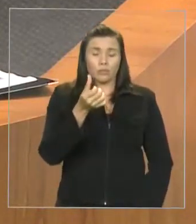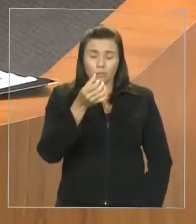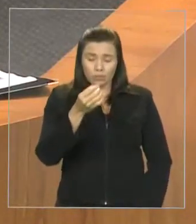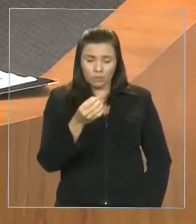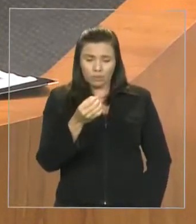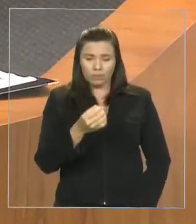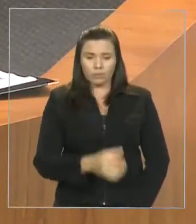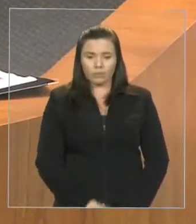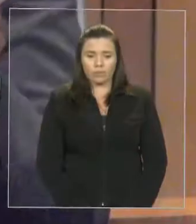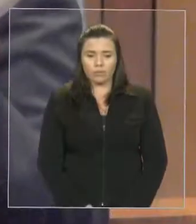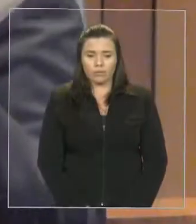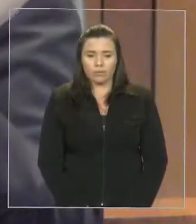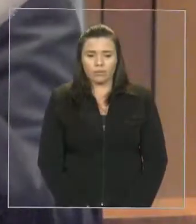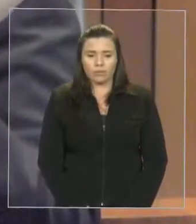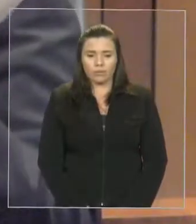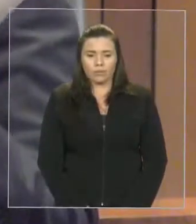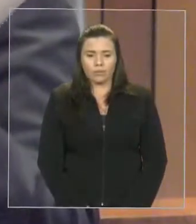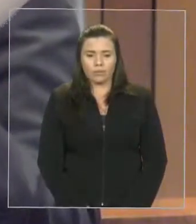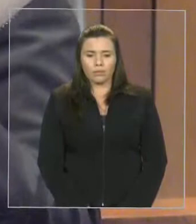E cometeram, talvez,